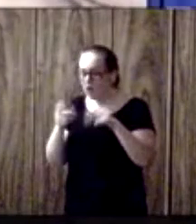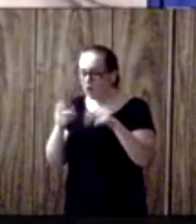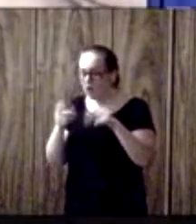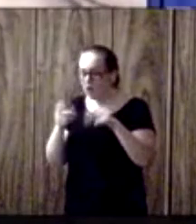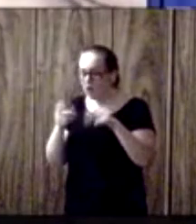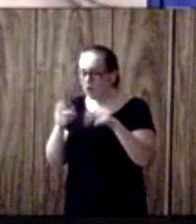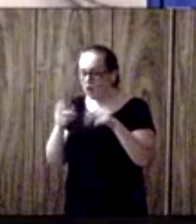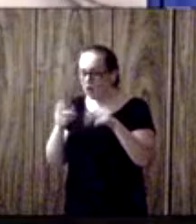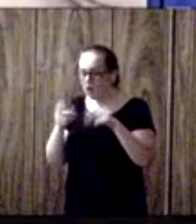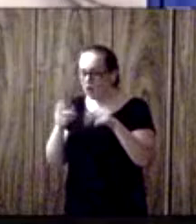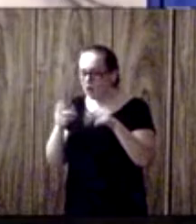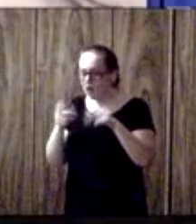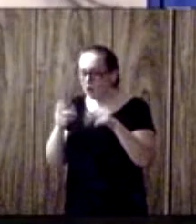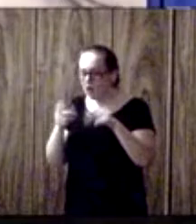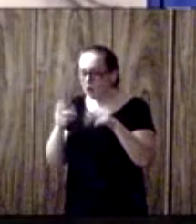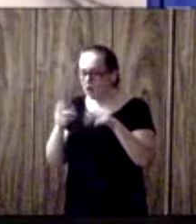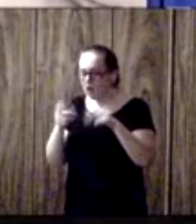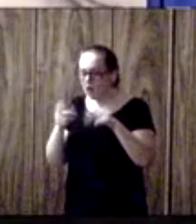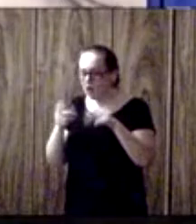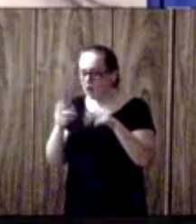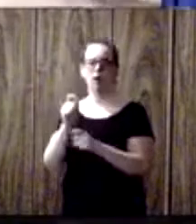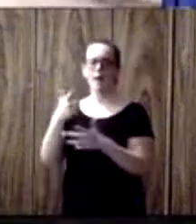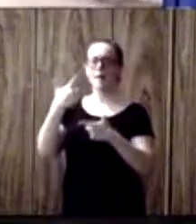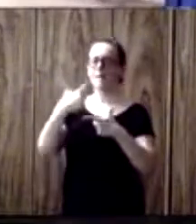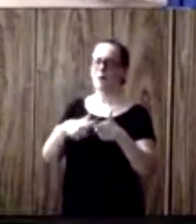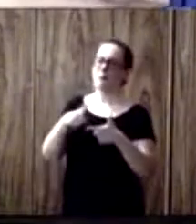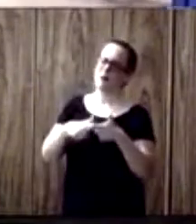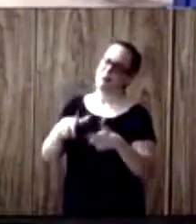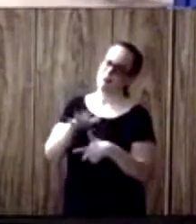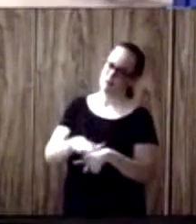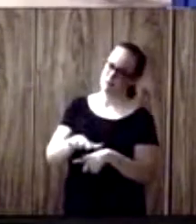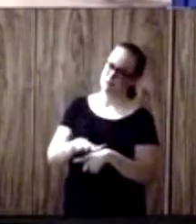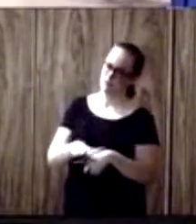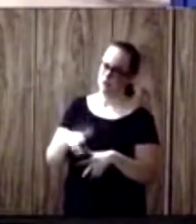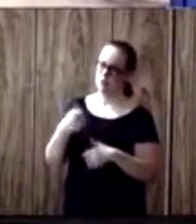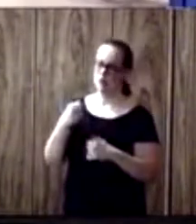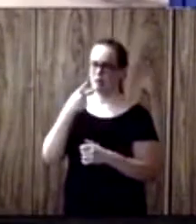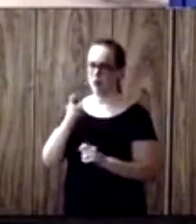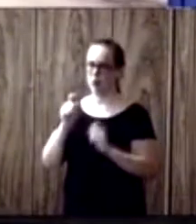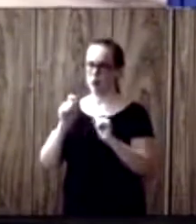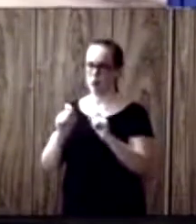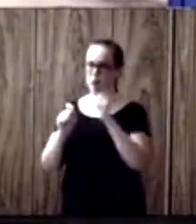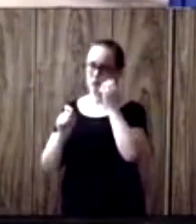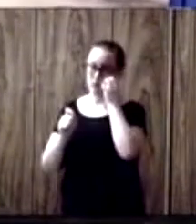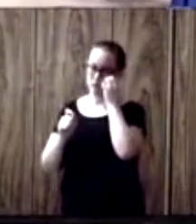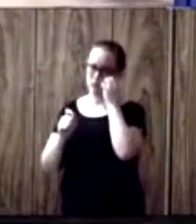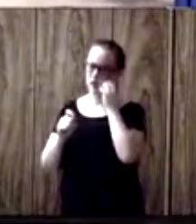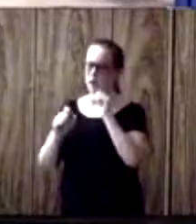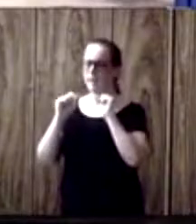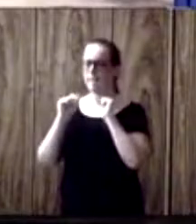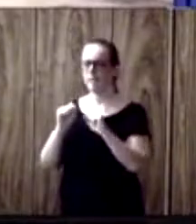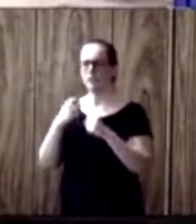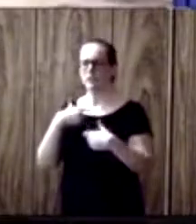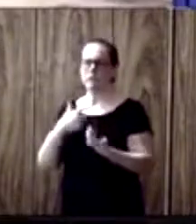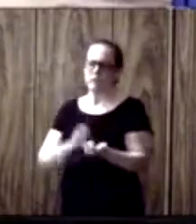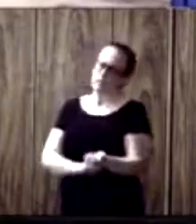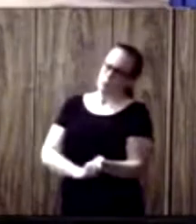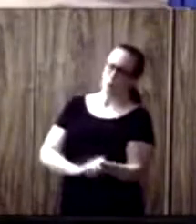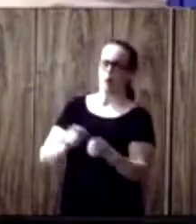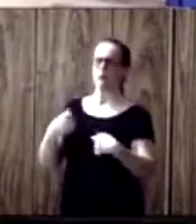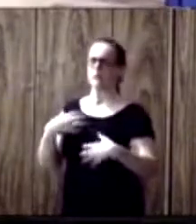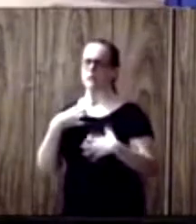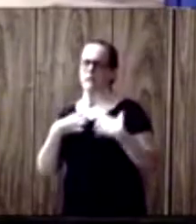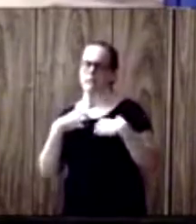daquela primeira palavra. O que está escrito ali? Problematização. Eu quero que você diga, cara, eu não posso estar nervoso, posso estar